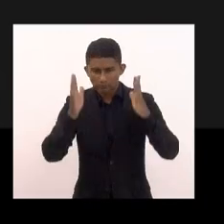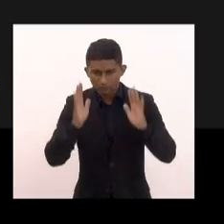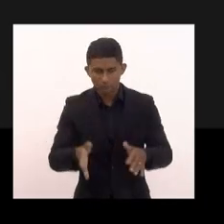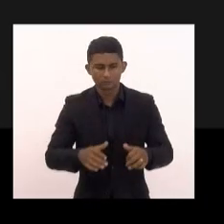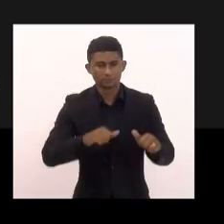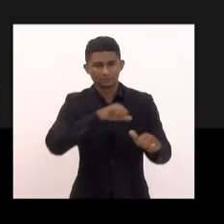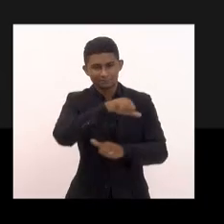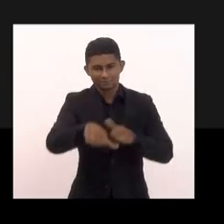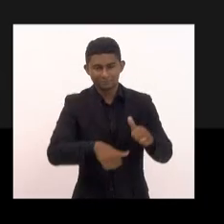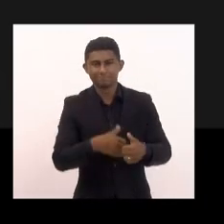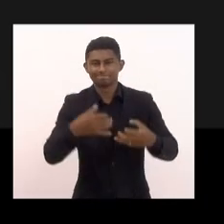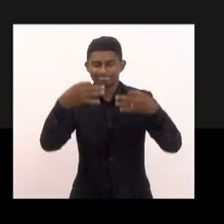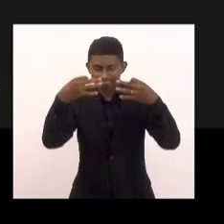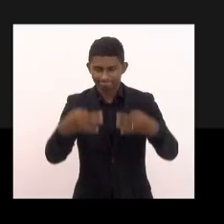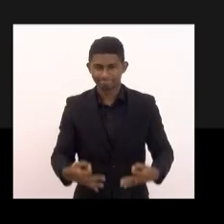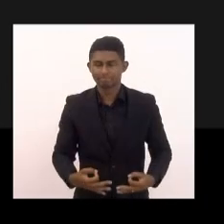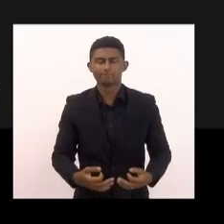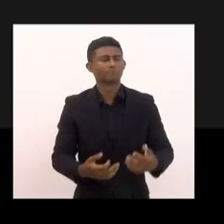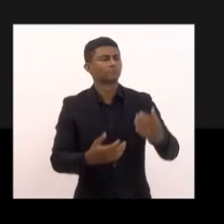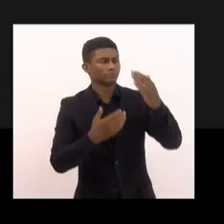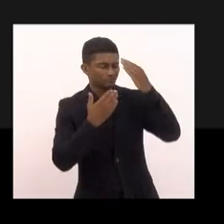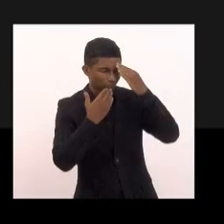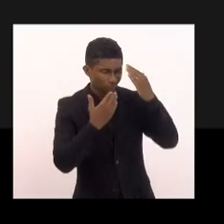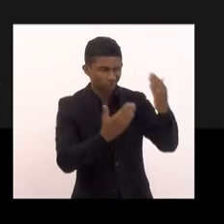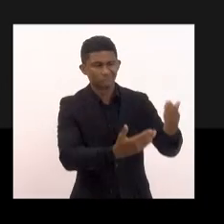deputado Luiz Paulo. Obrigado.